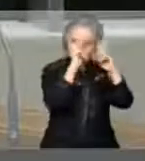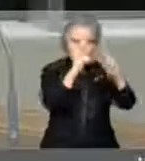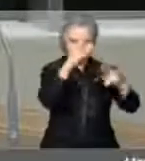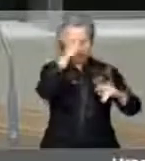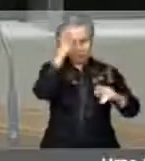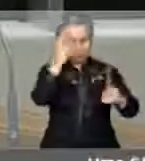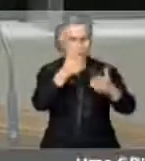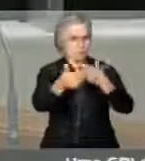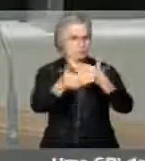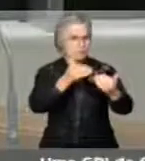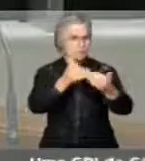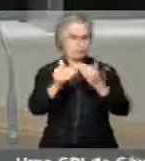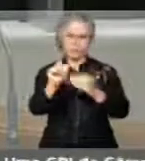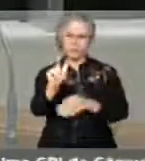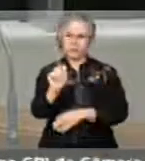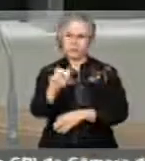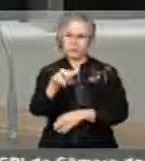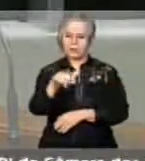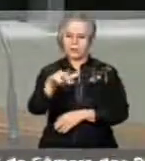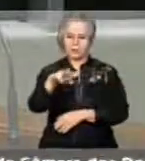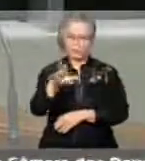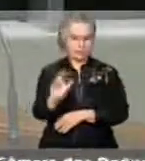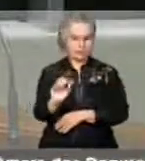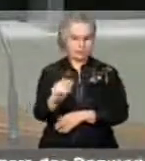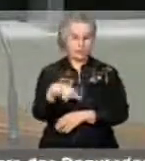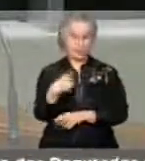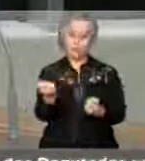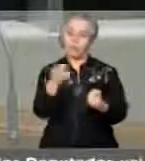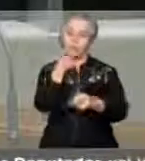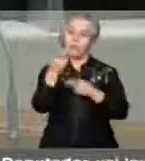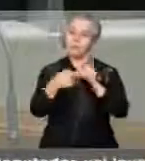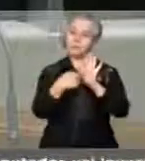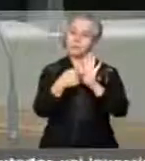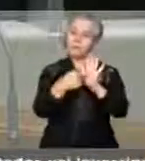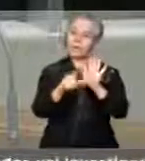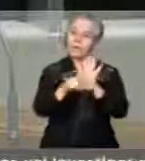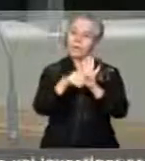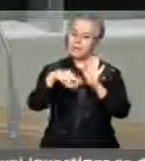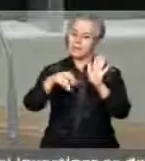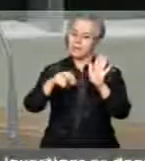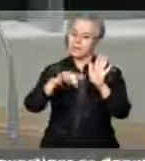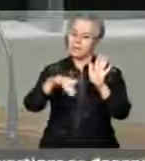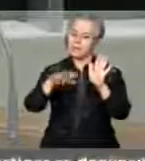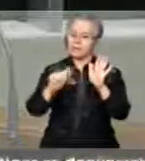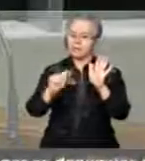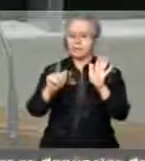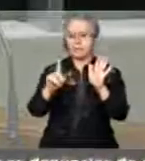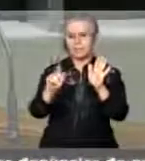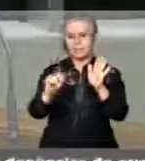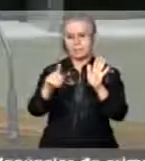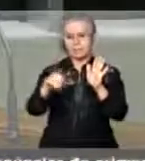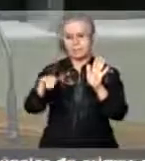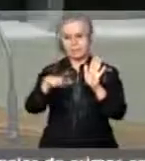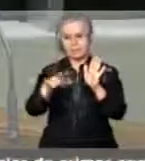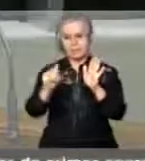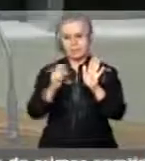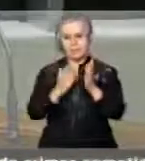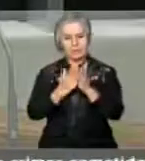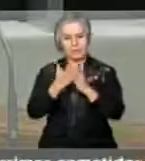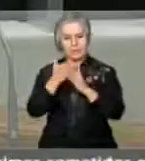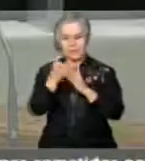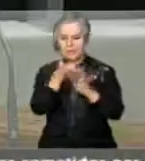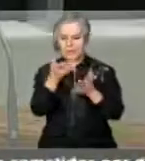independentemente de gênero. Nós podemos dar destaque à Lei Maria da Penha, que por meio de um endurecimento